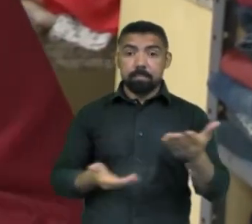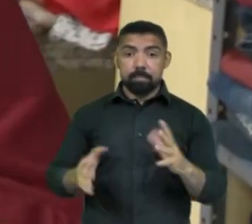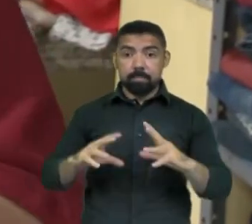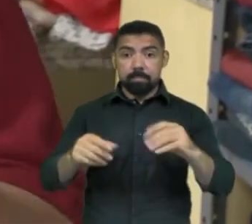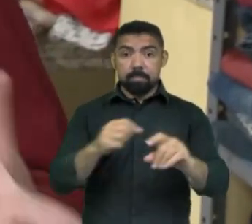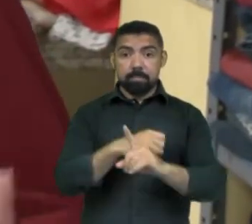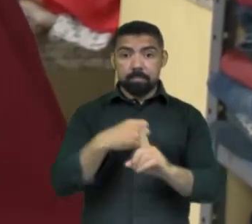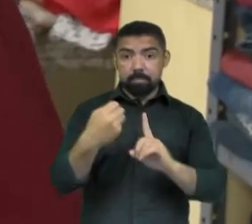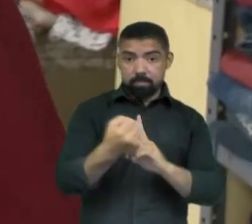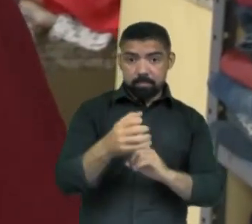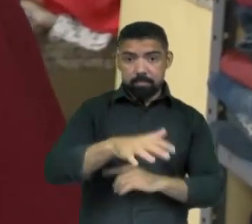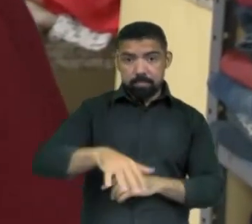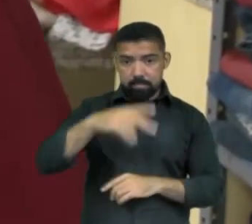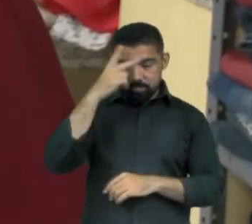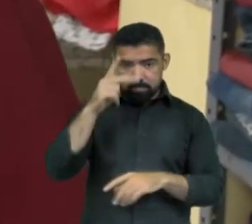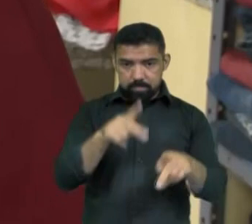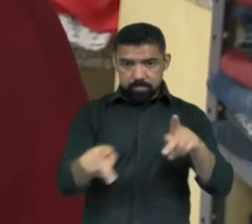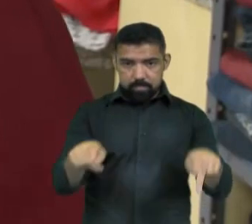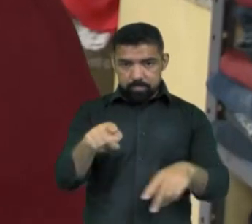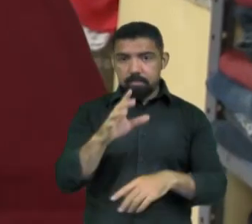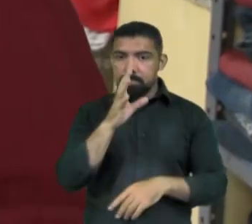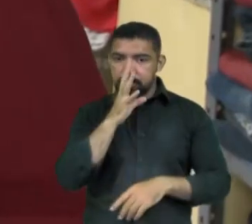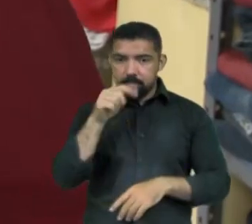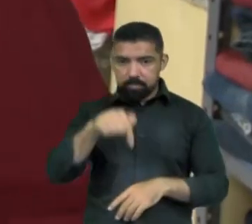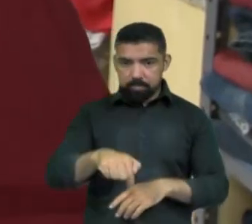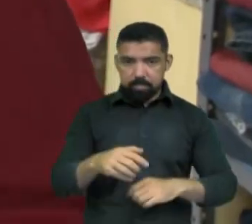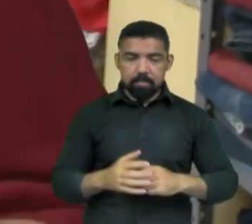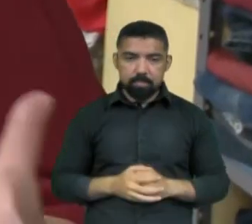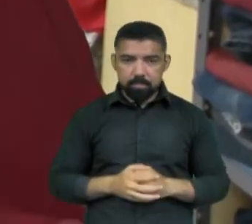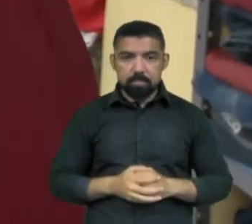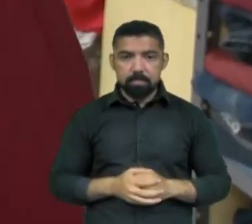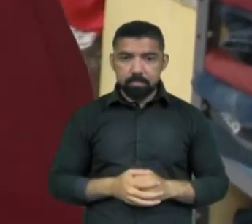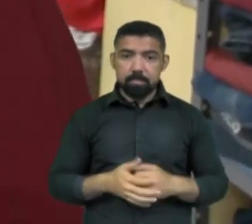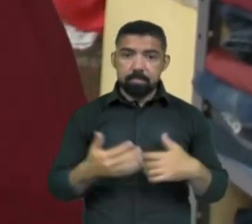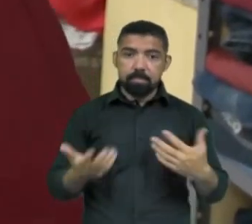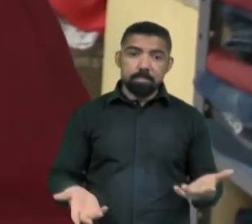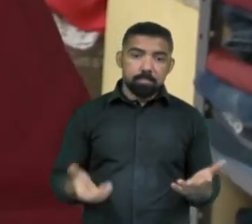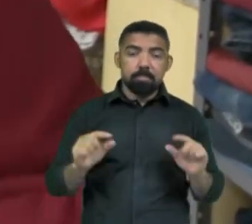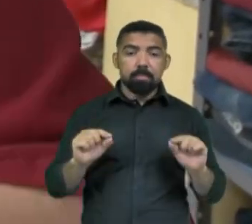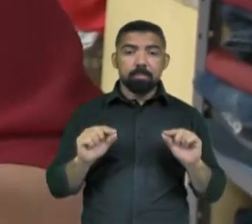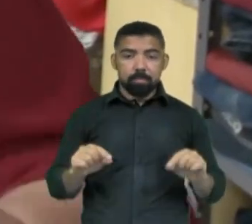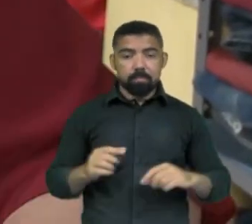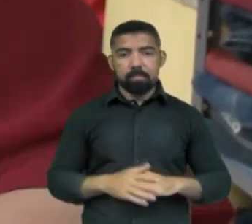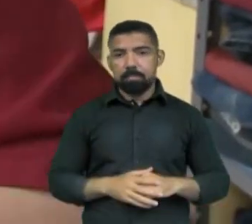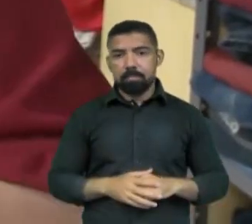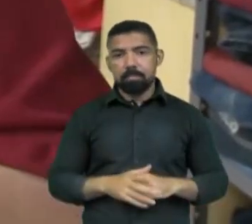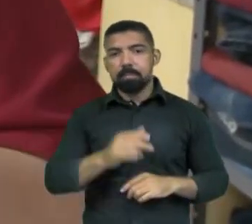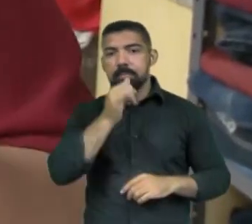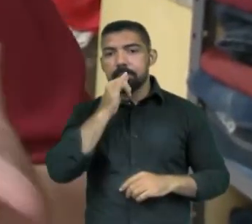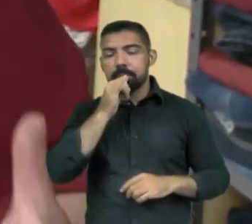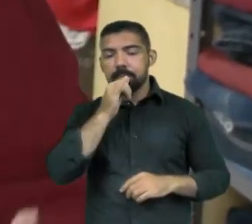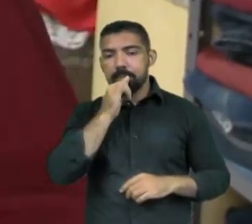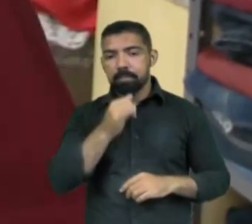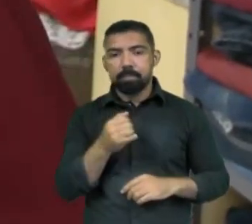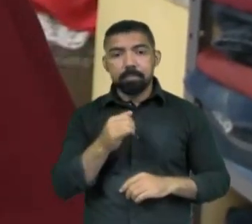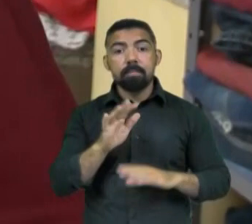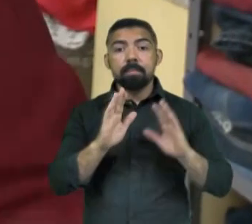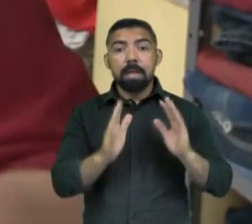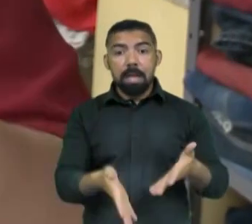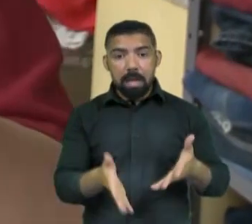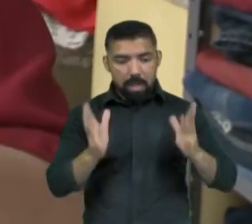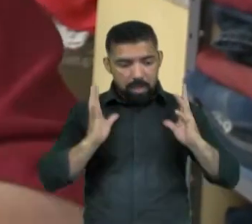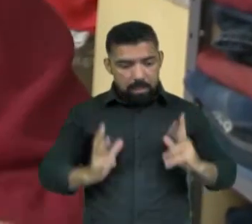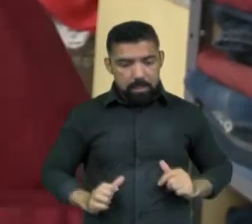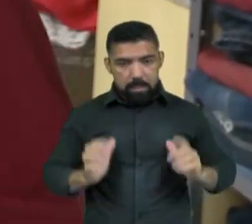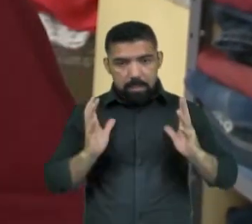sociedade, todas as pessoas que estão nos assistindo, nos ouvindo, a desapegarem, né? pegar, fazer aquela faxina de final de ano,